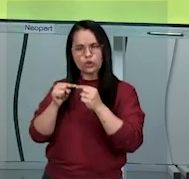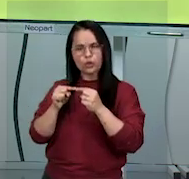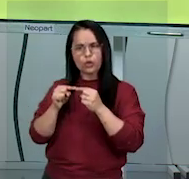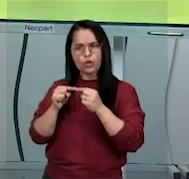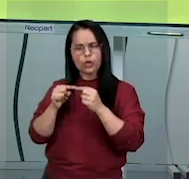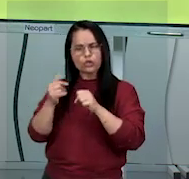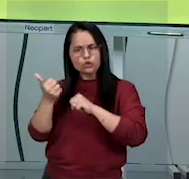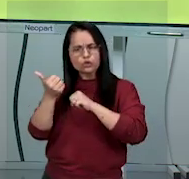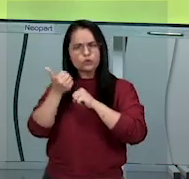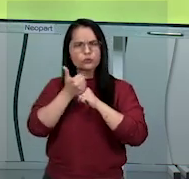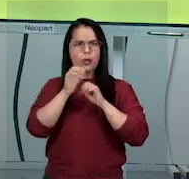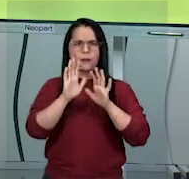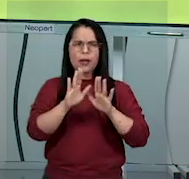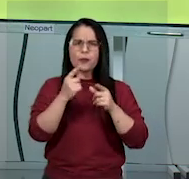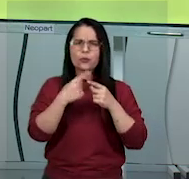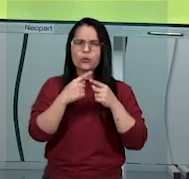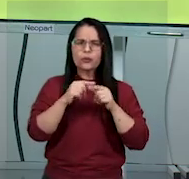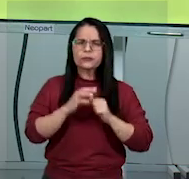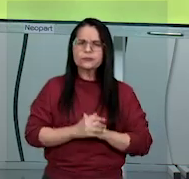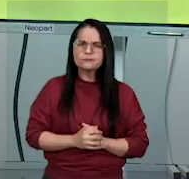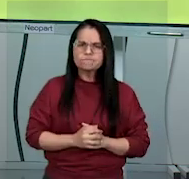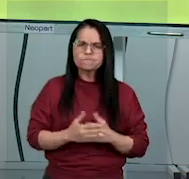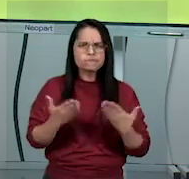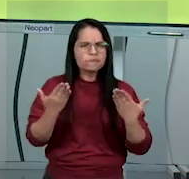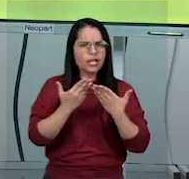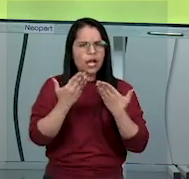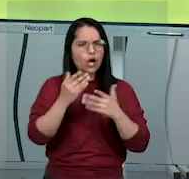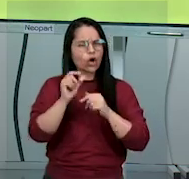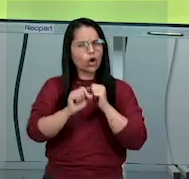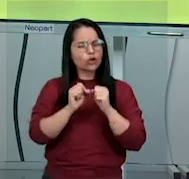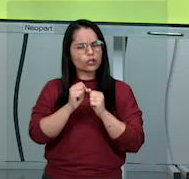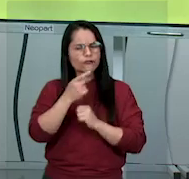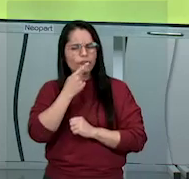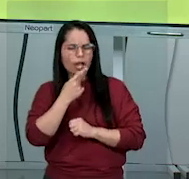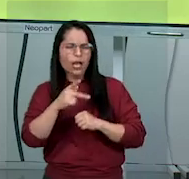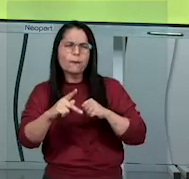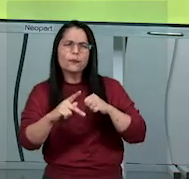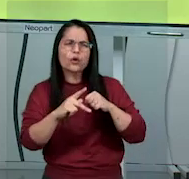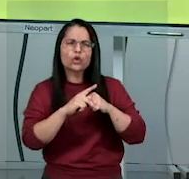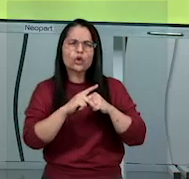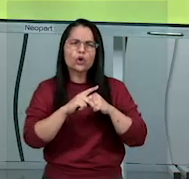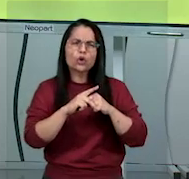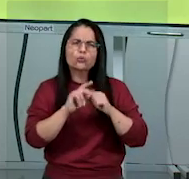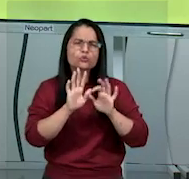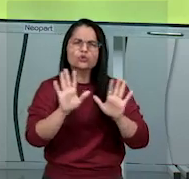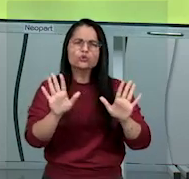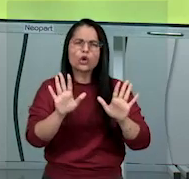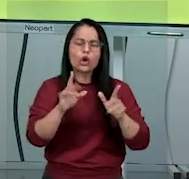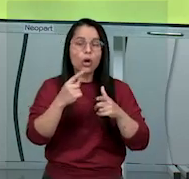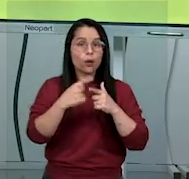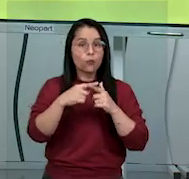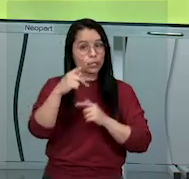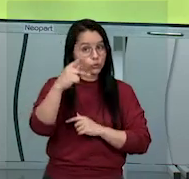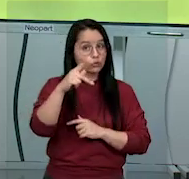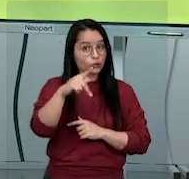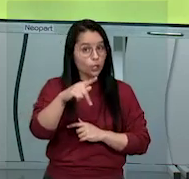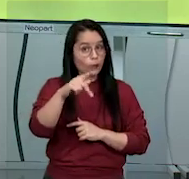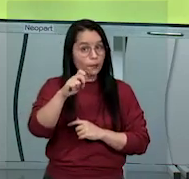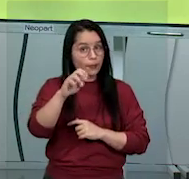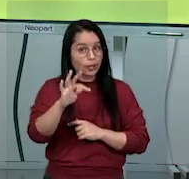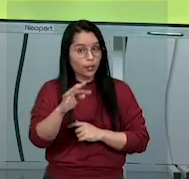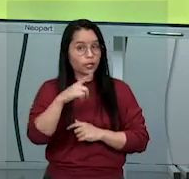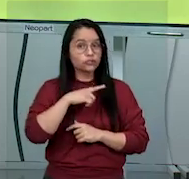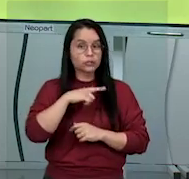que nós estamos aqui privilegiando o pronome, embora no seu PET você também vai